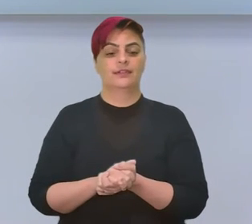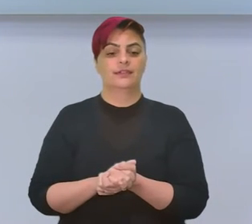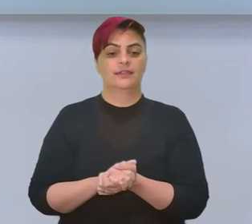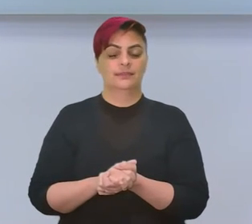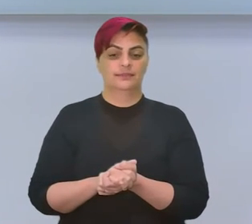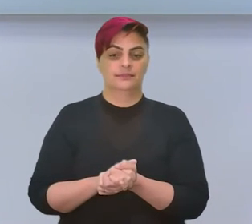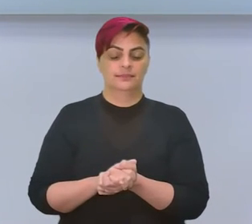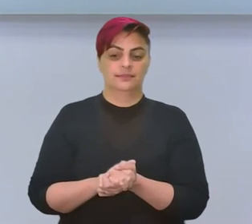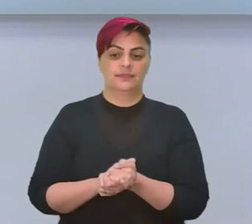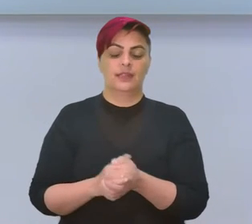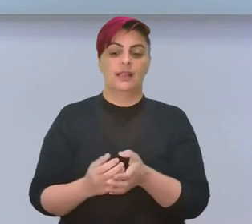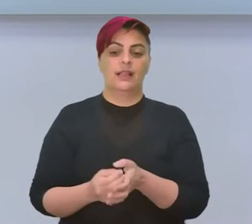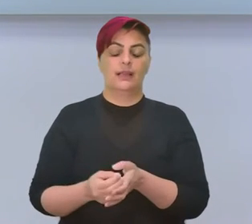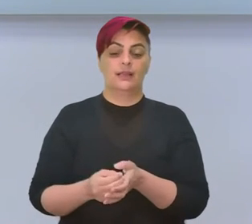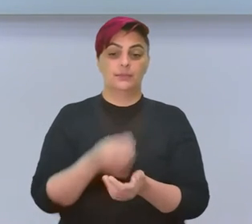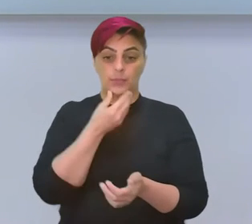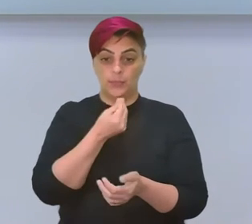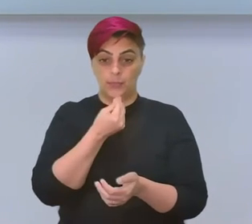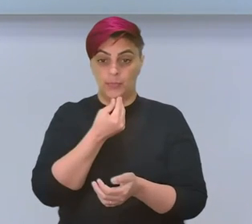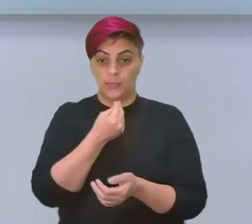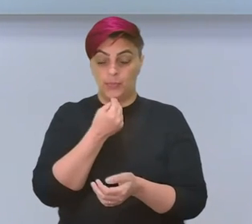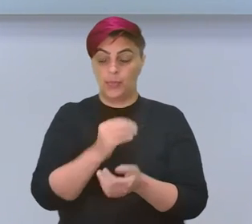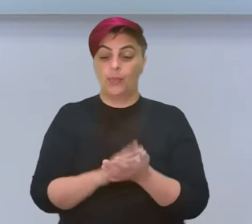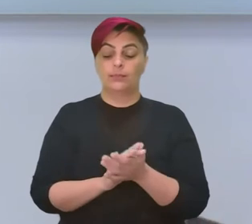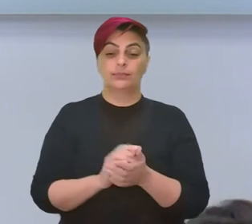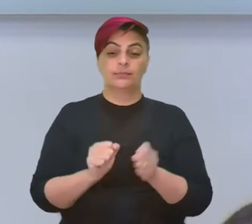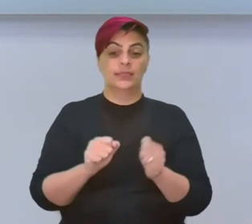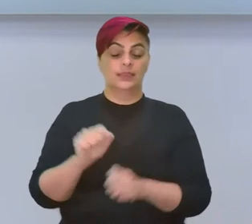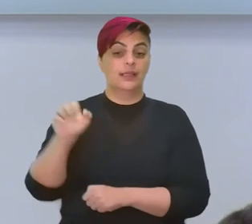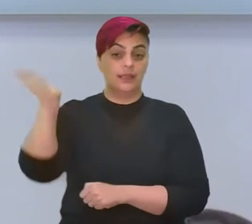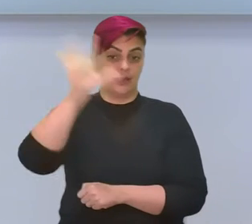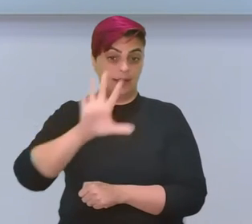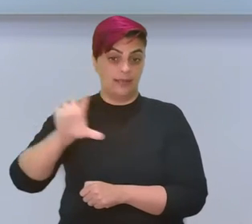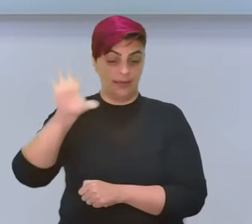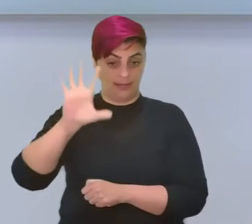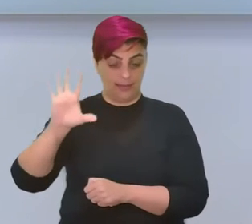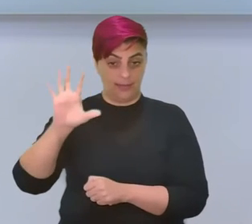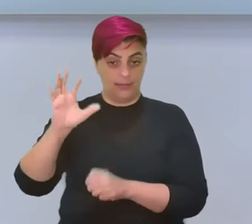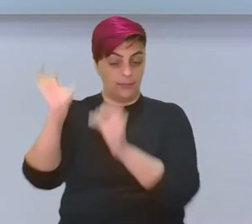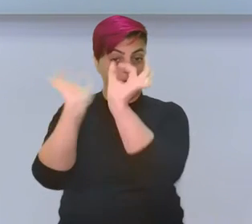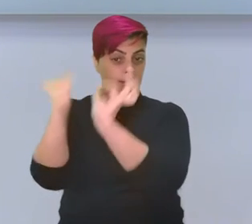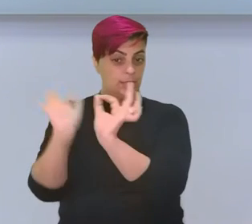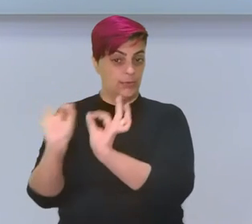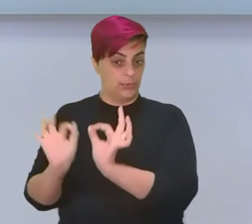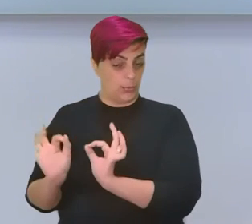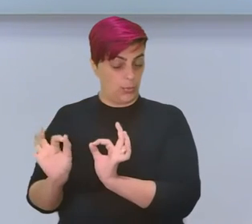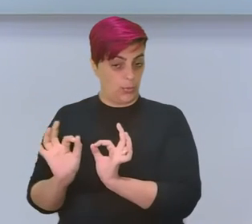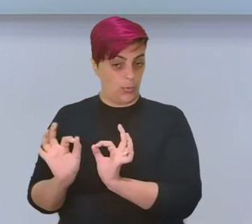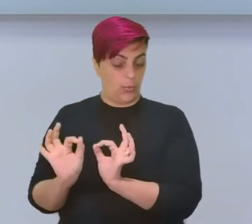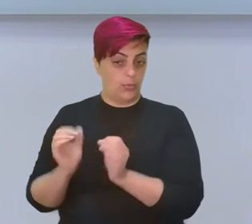imagens junto do acervo do Malinowski, doado pela família para a London School of Economics, onde ele foi professor.